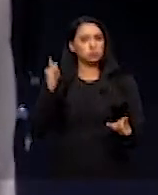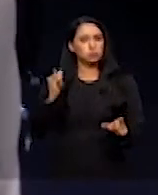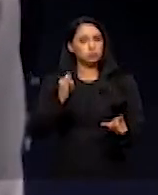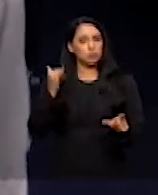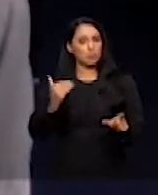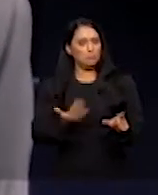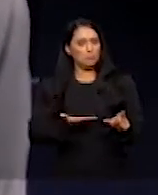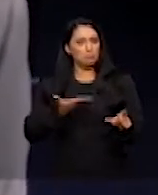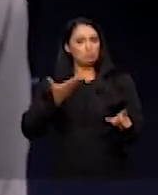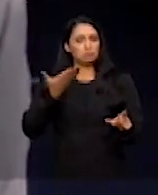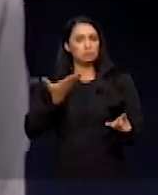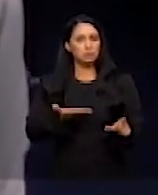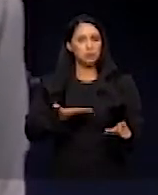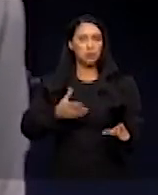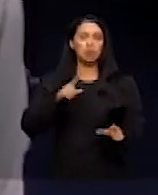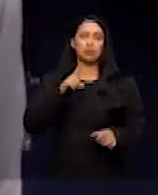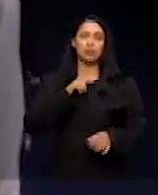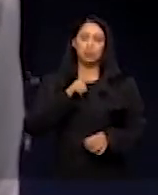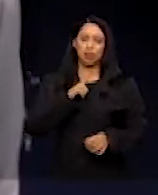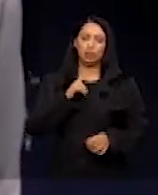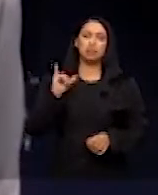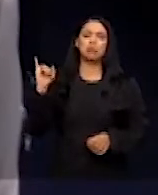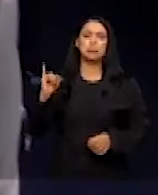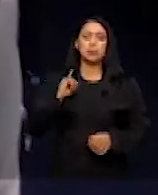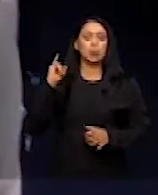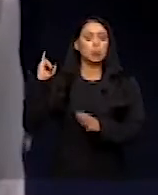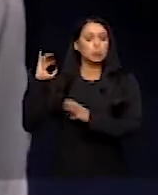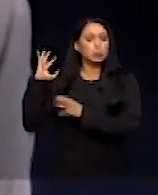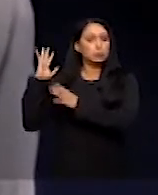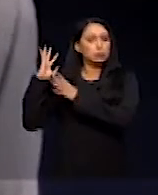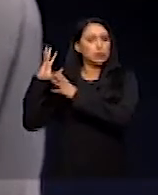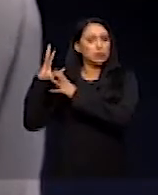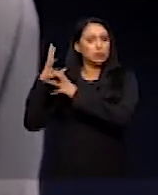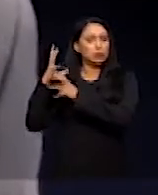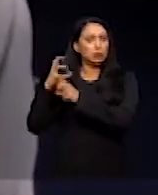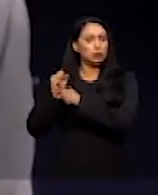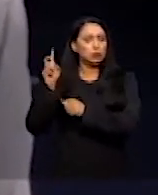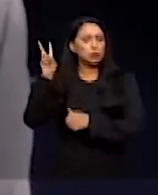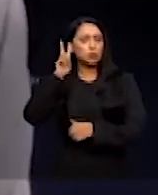a inestimável envergadura da história do